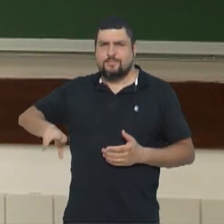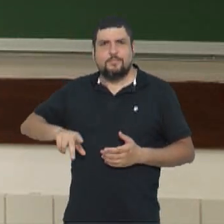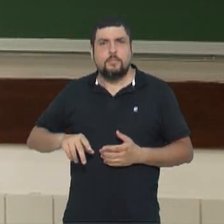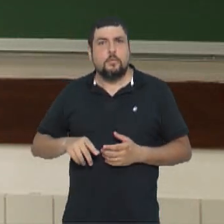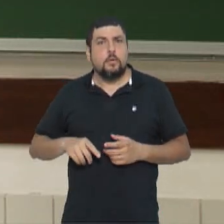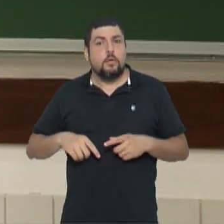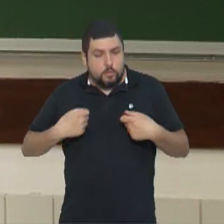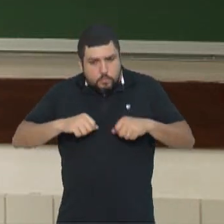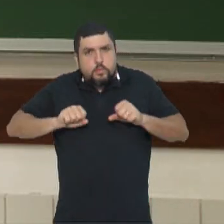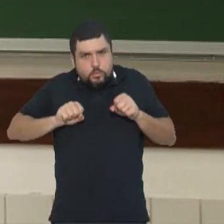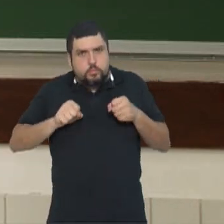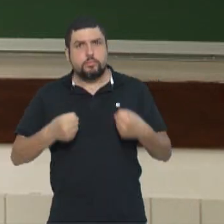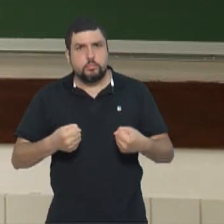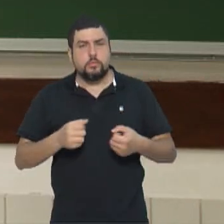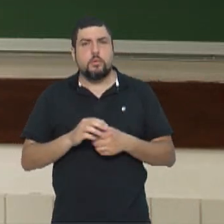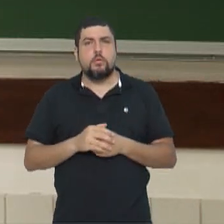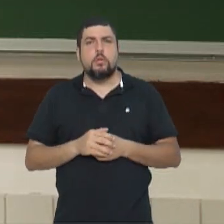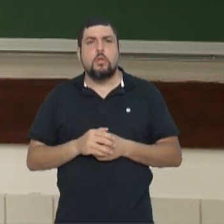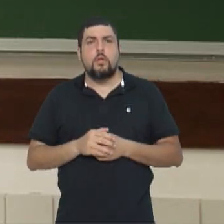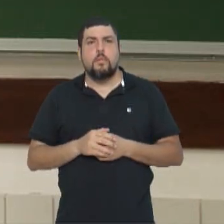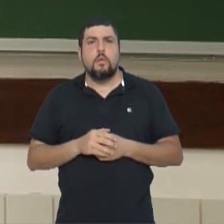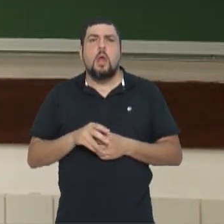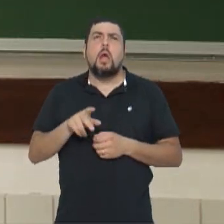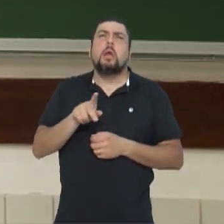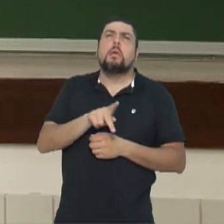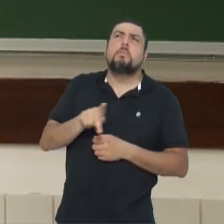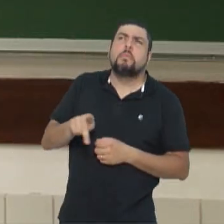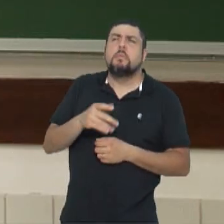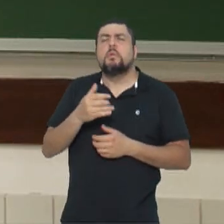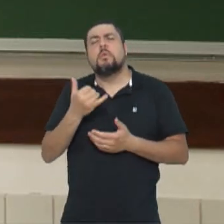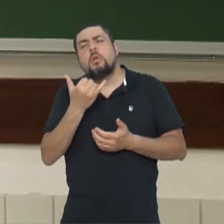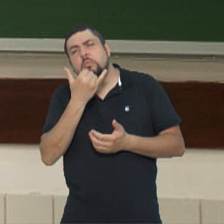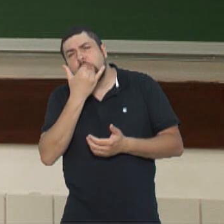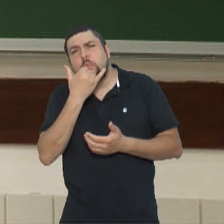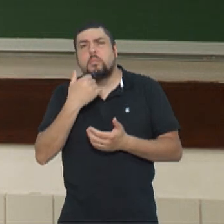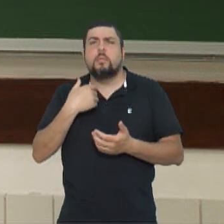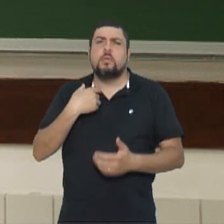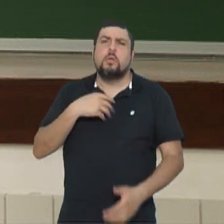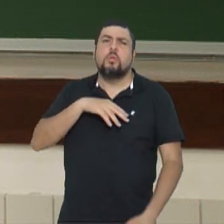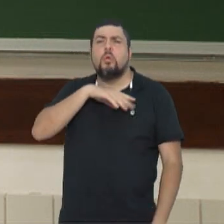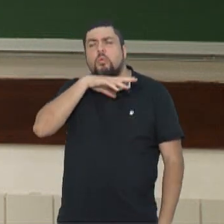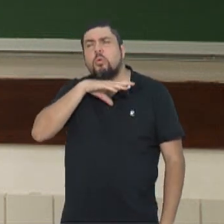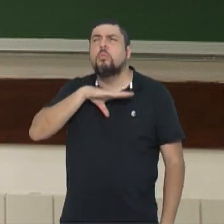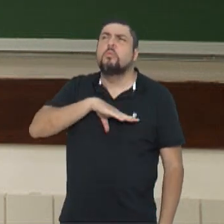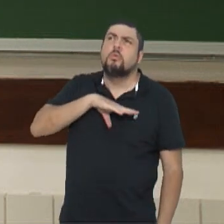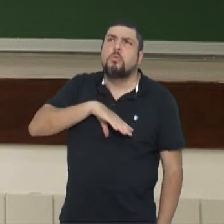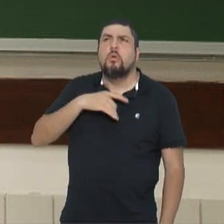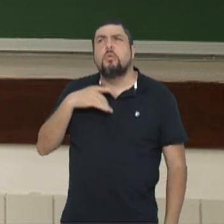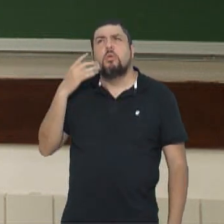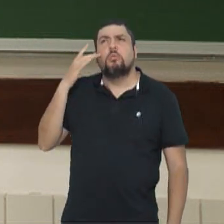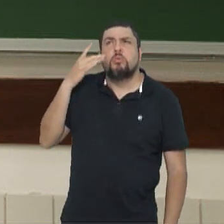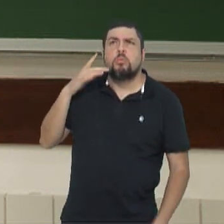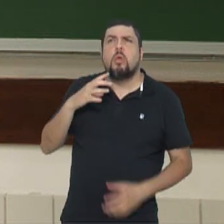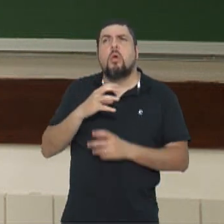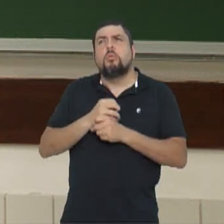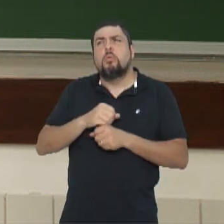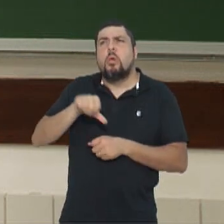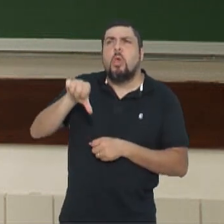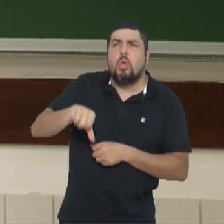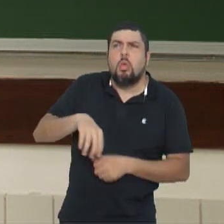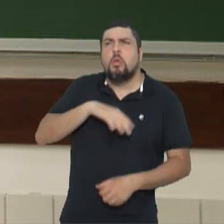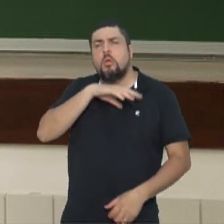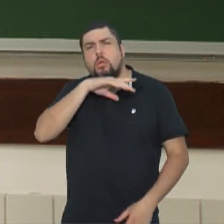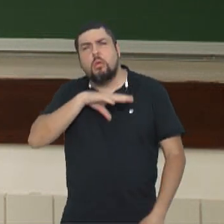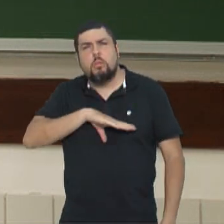para fazer um texto bacana, poxa, professora, ai, eu sempre tiro, eu sou muito ruim em português, né? Os alunos falam, ah, eu só tiro nota baixa no